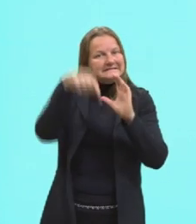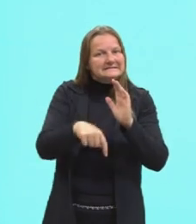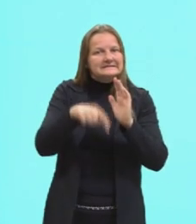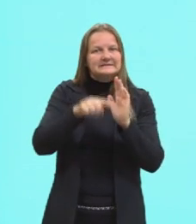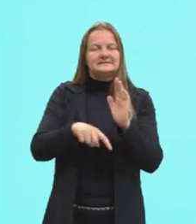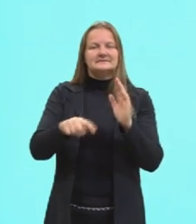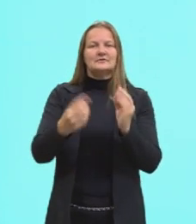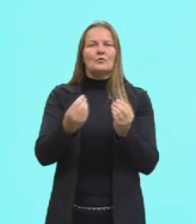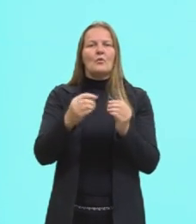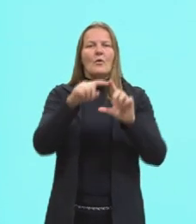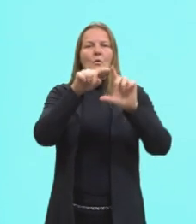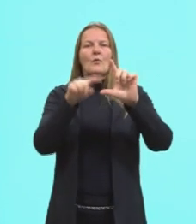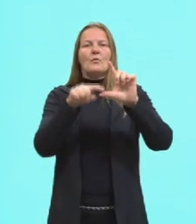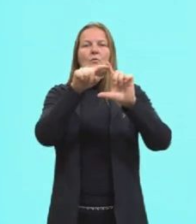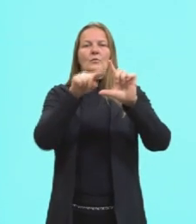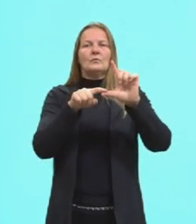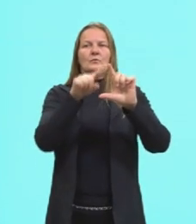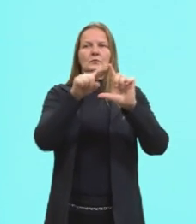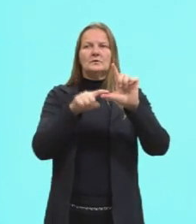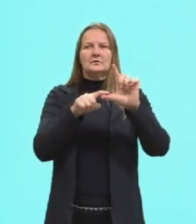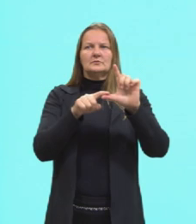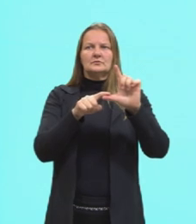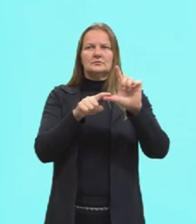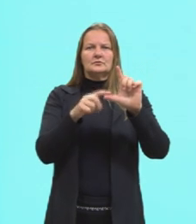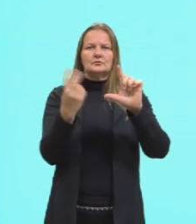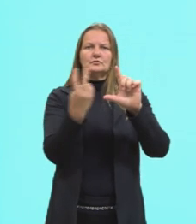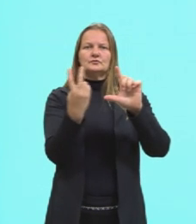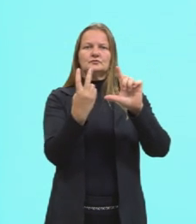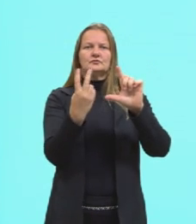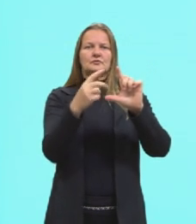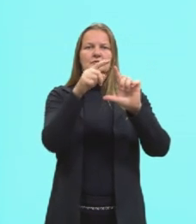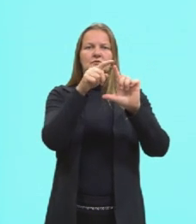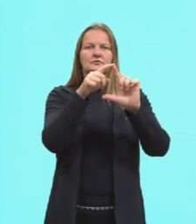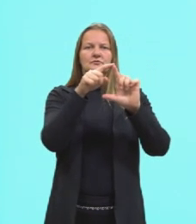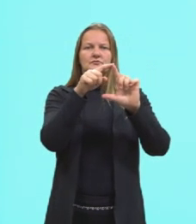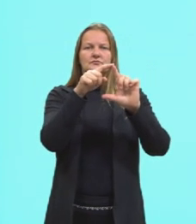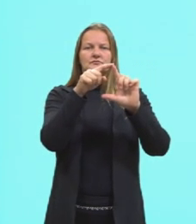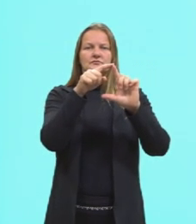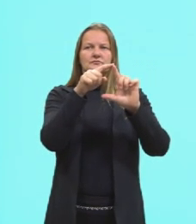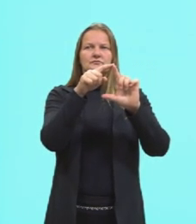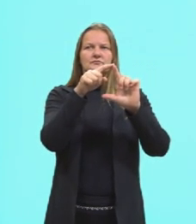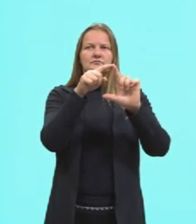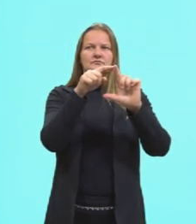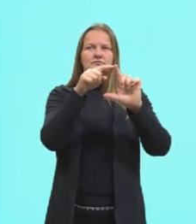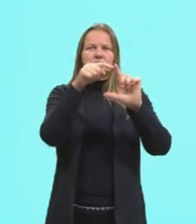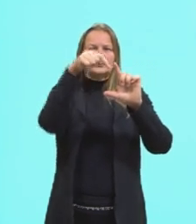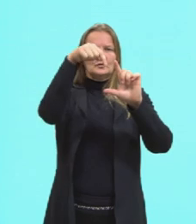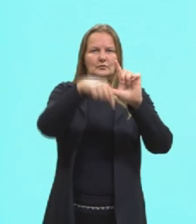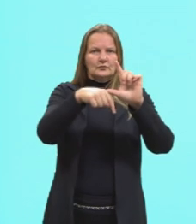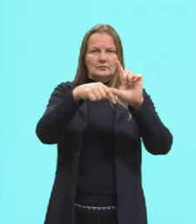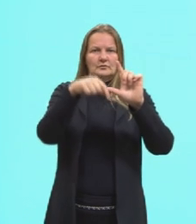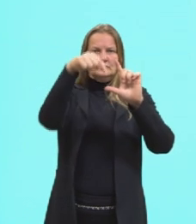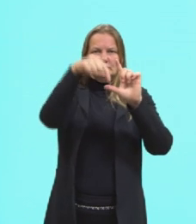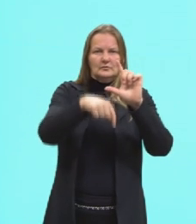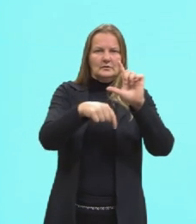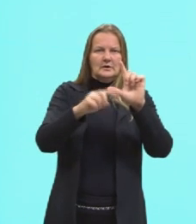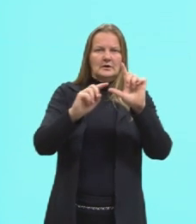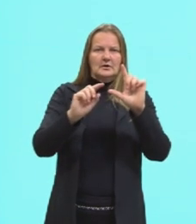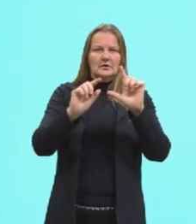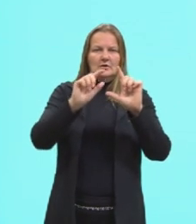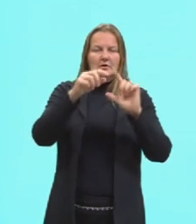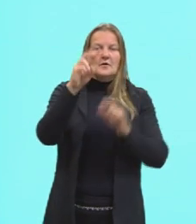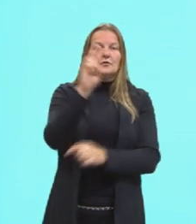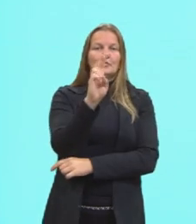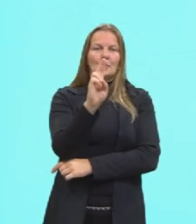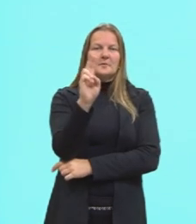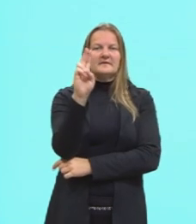Qual é o ângulo que a gente tem entre esses dois vetores aqui né entre essas duas flechinhas aqui que a gente chama de